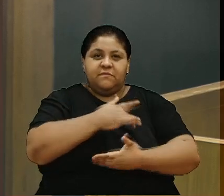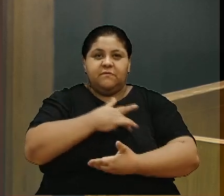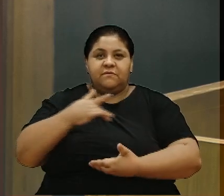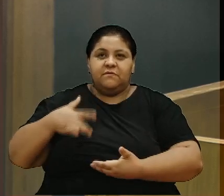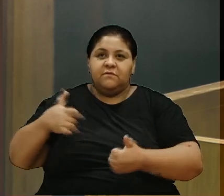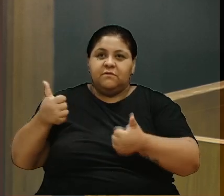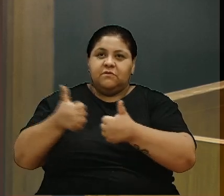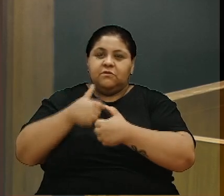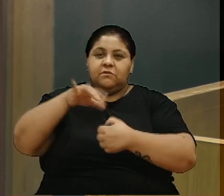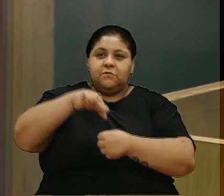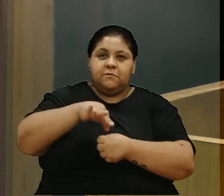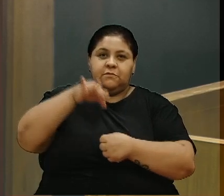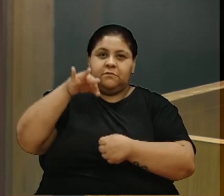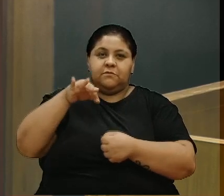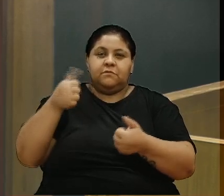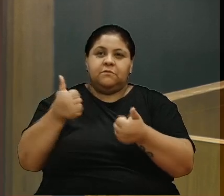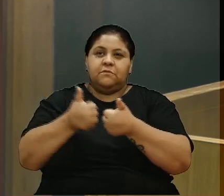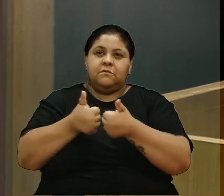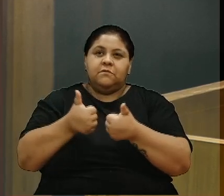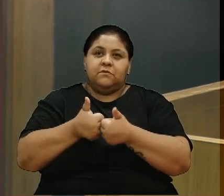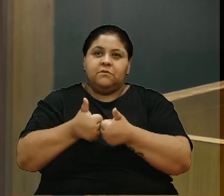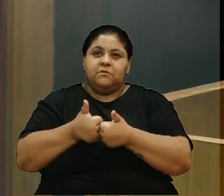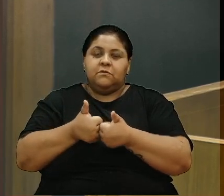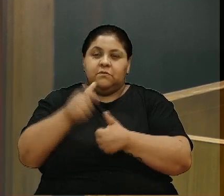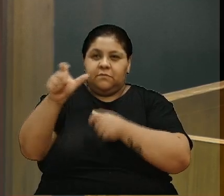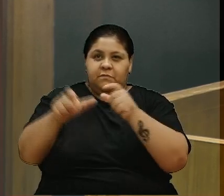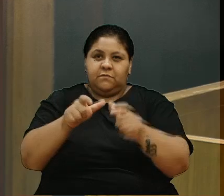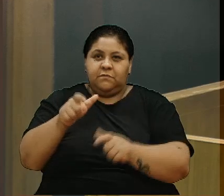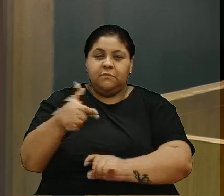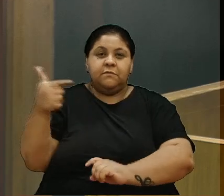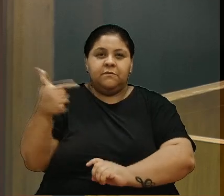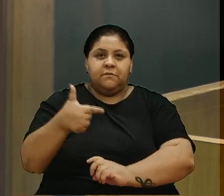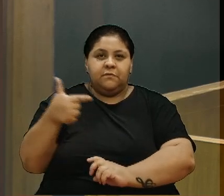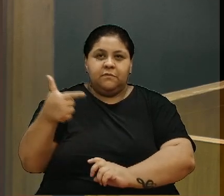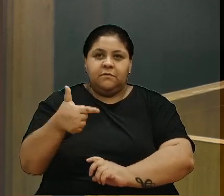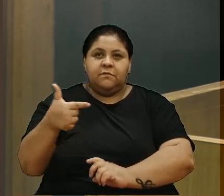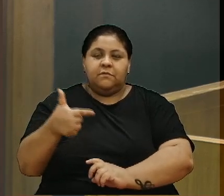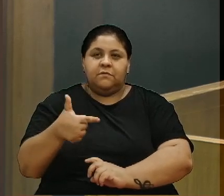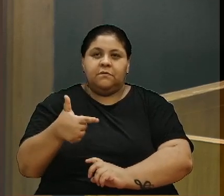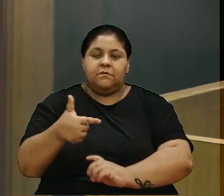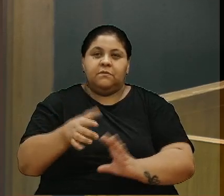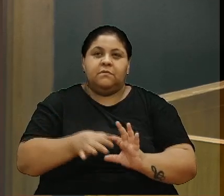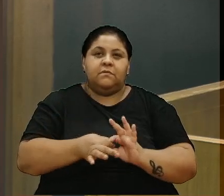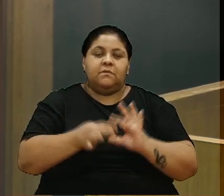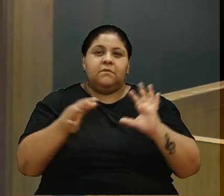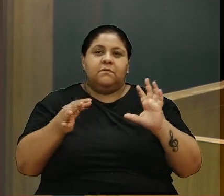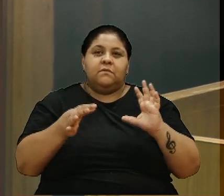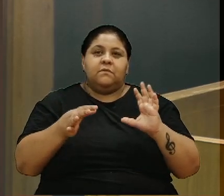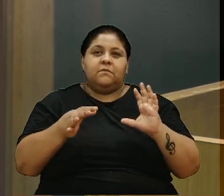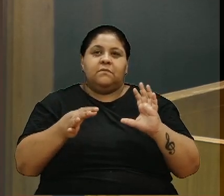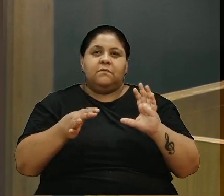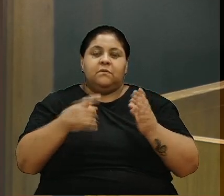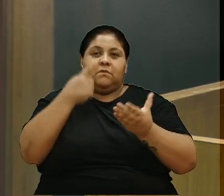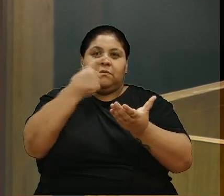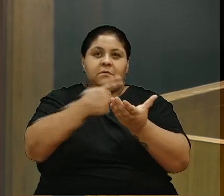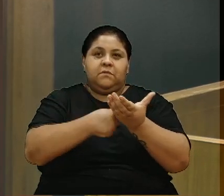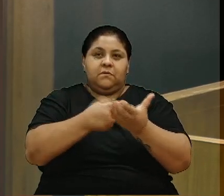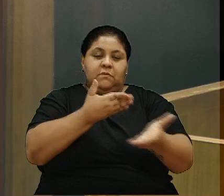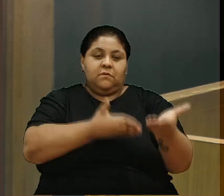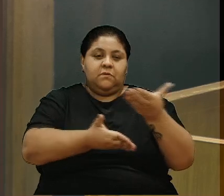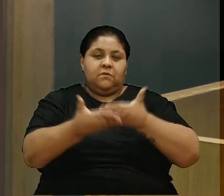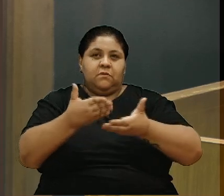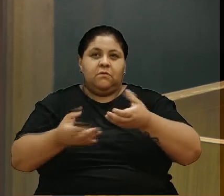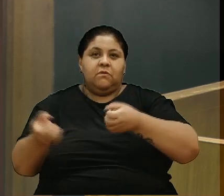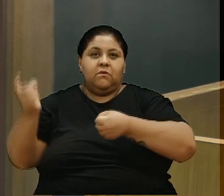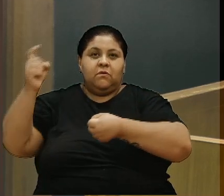de um consórcio com os atores. Segundo, a automatização das marcações de consulta e reagendamento